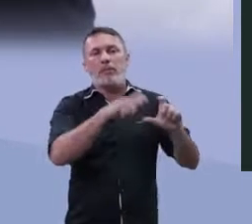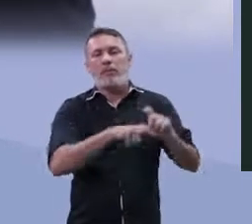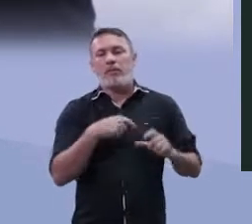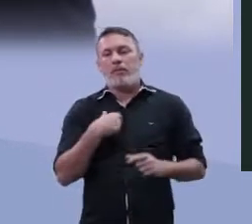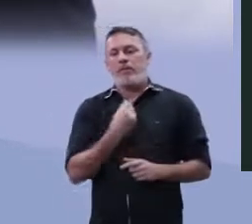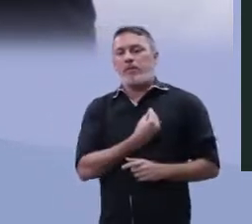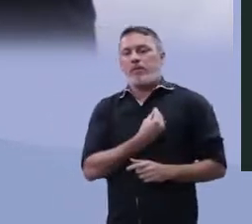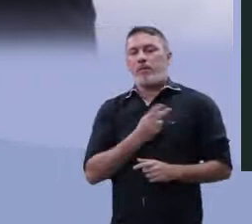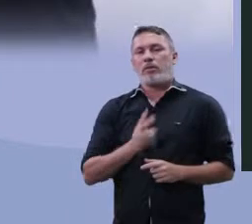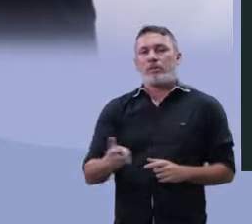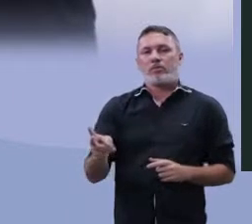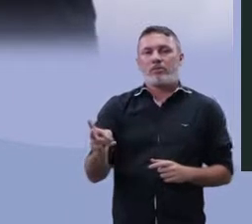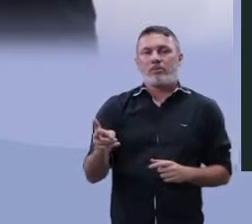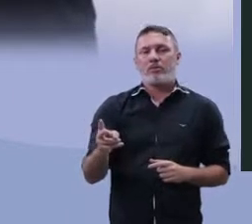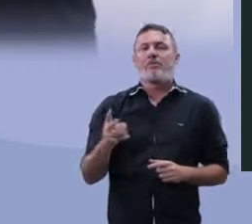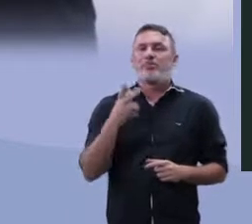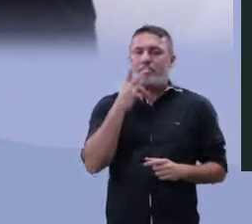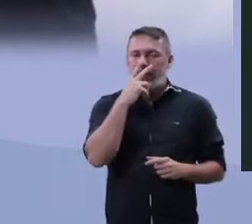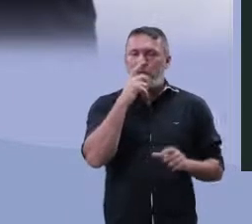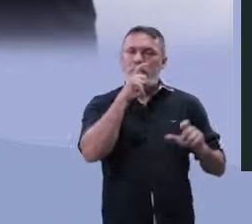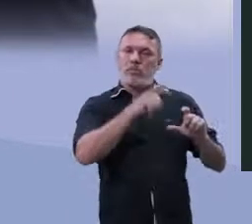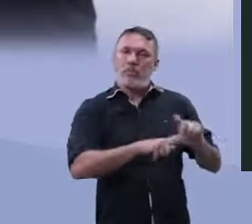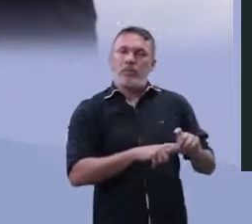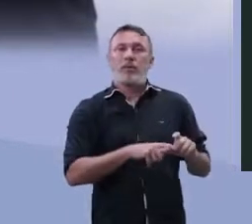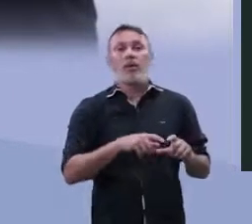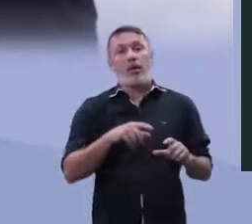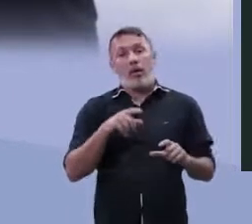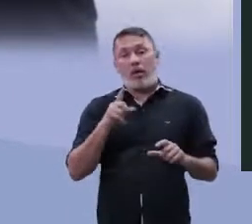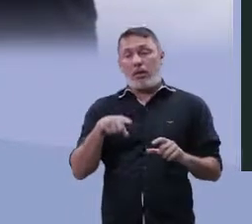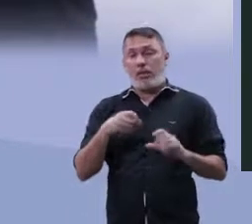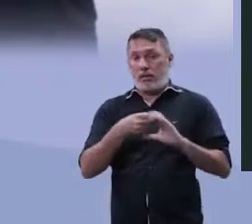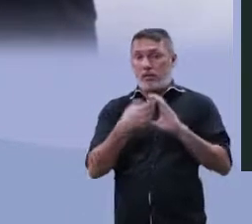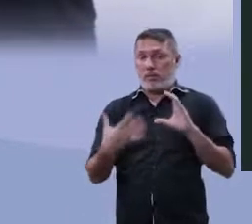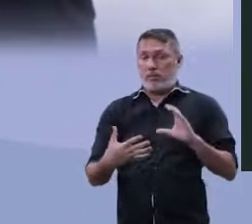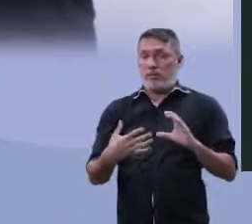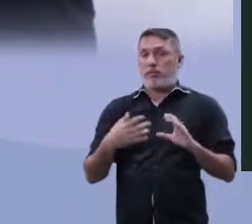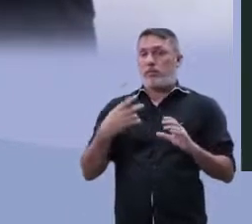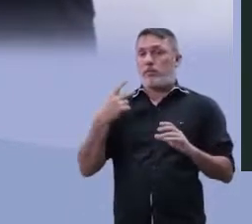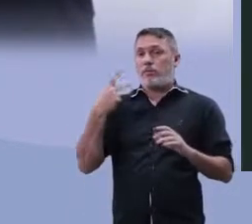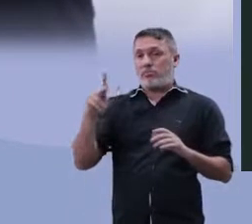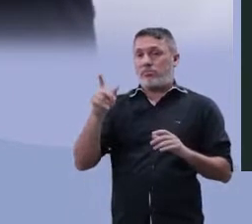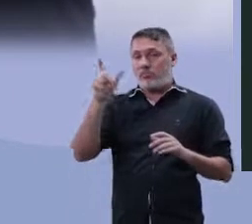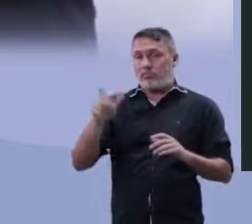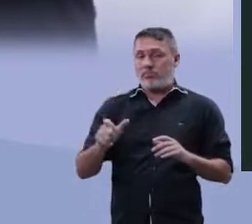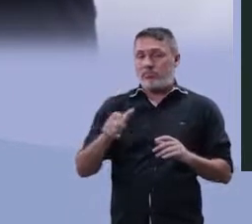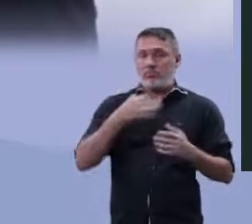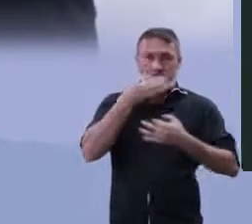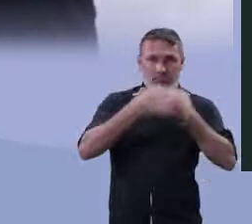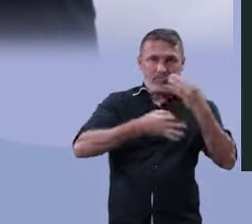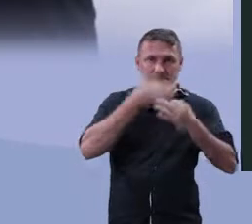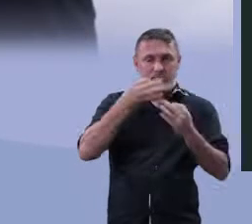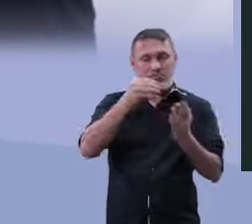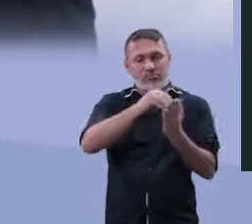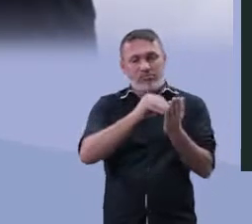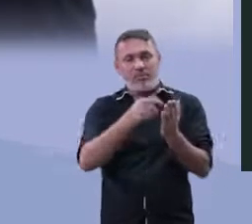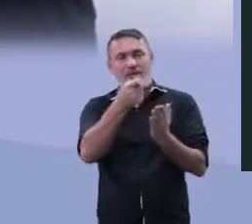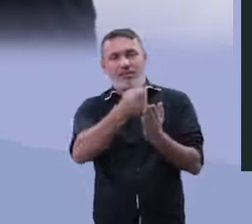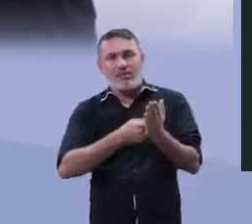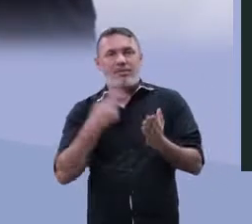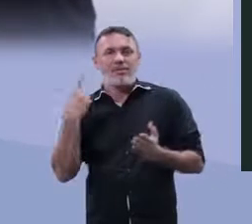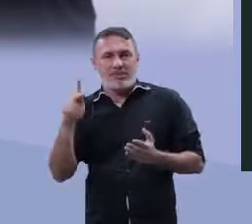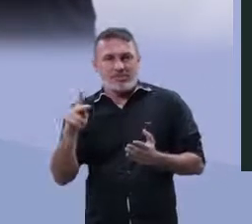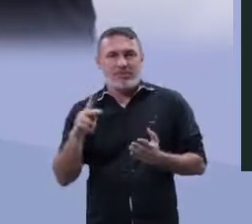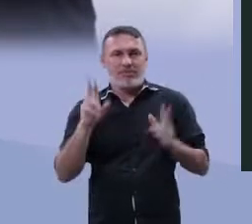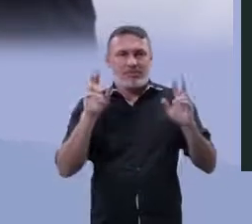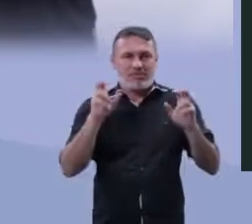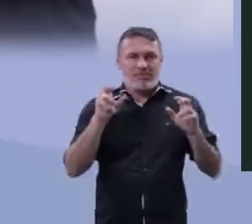poder sobreviver. Tá? Então, essa é uma característica central na argumentação do